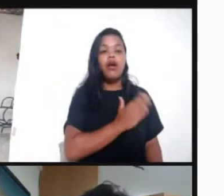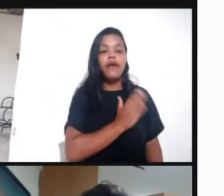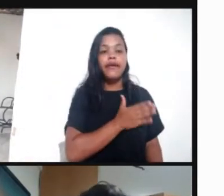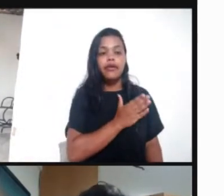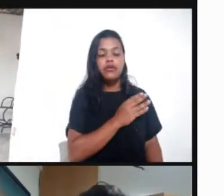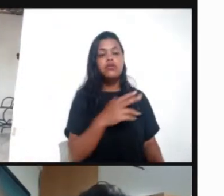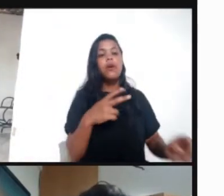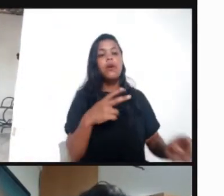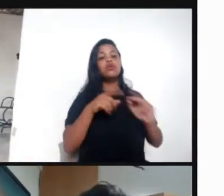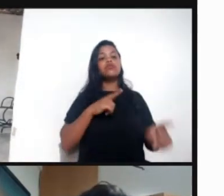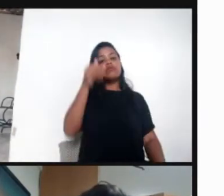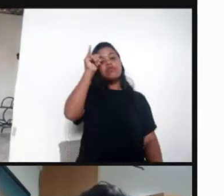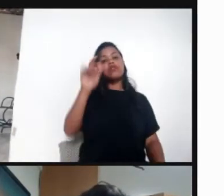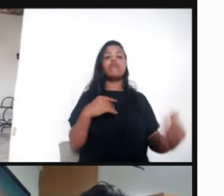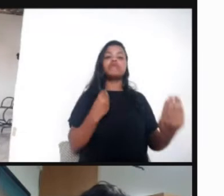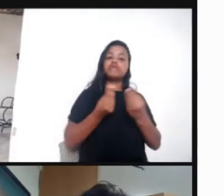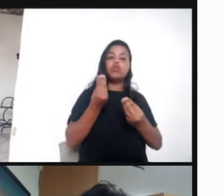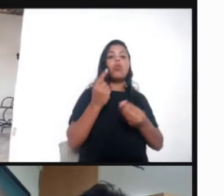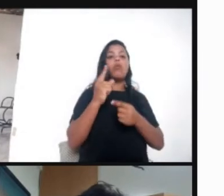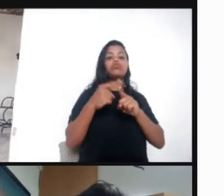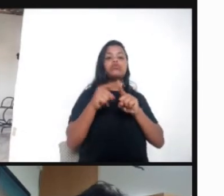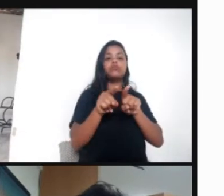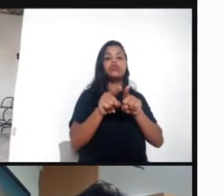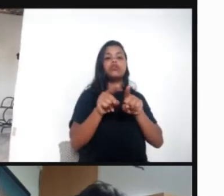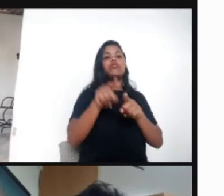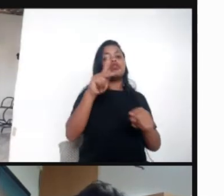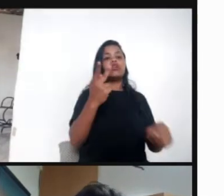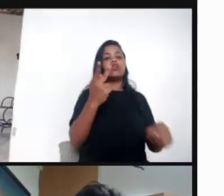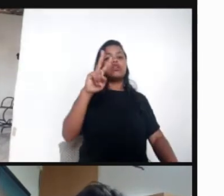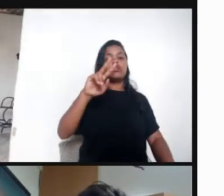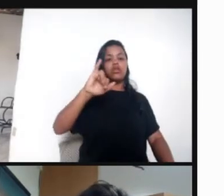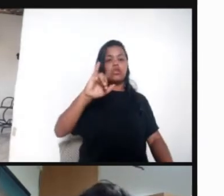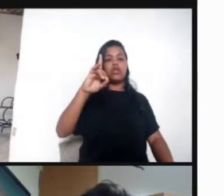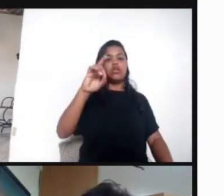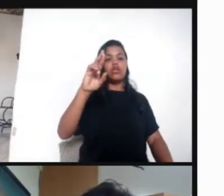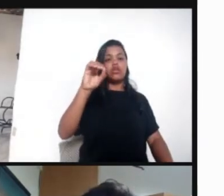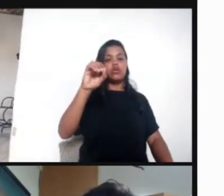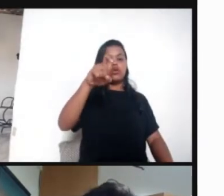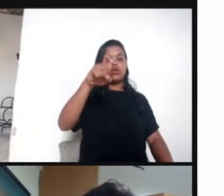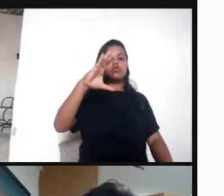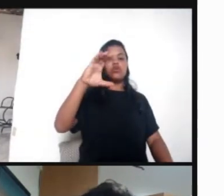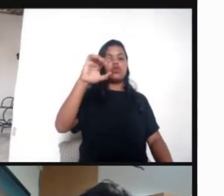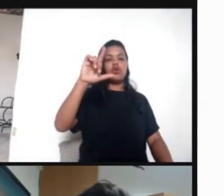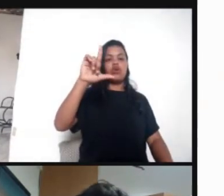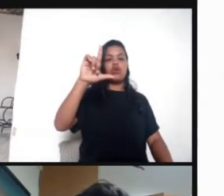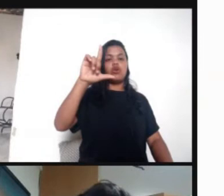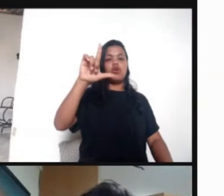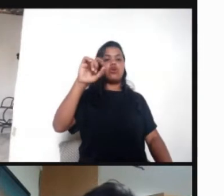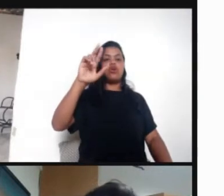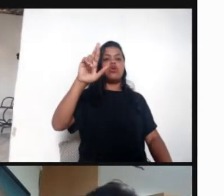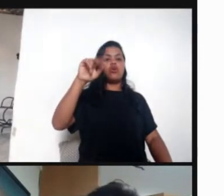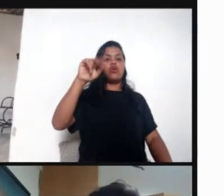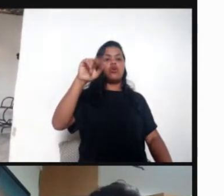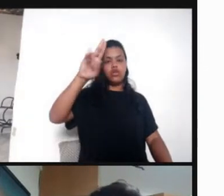de efeitos colaterais, mas a hidroxicloroquina e a cloroquina precisam de ter um monitoramento estrito dos pacientes. Então,